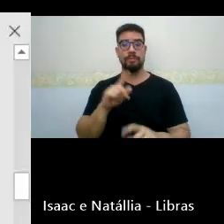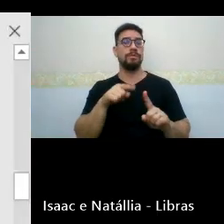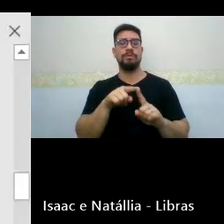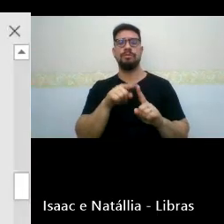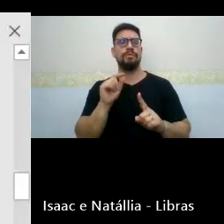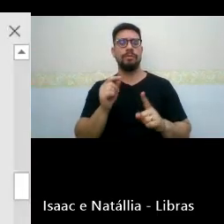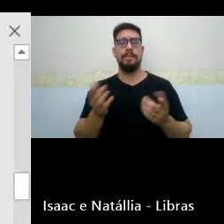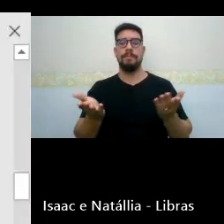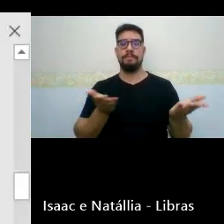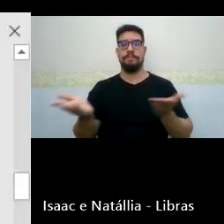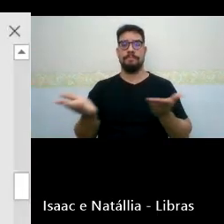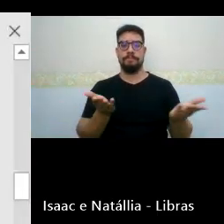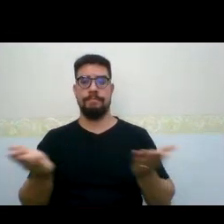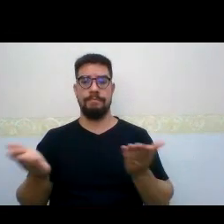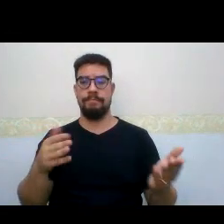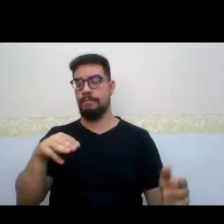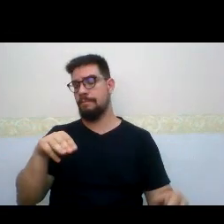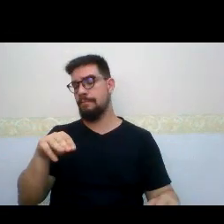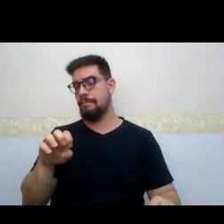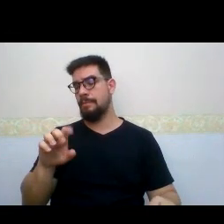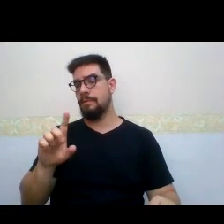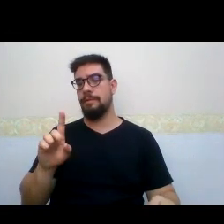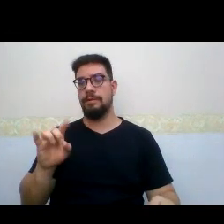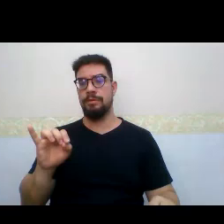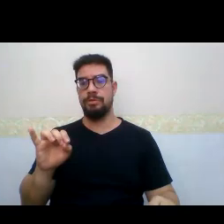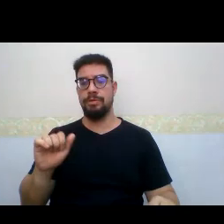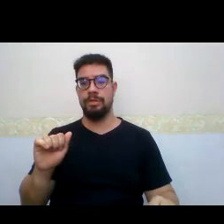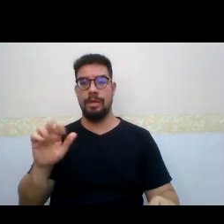eu concordo plenamente. O professor é aquele que vai